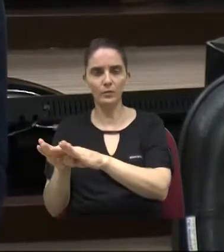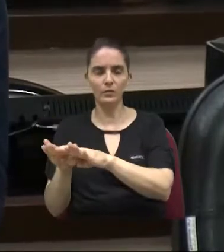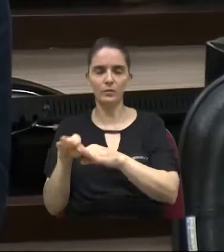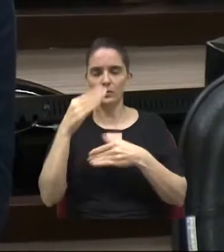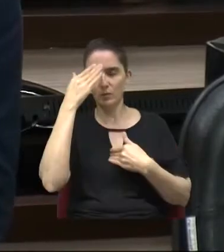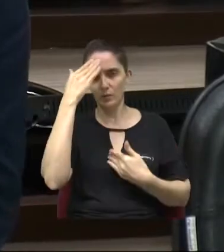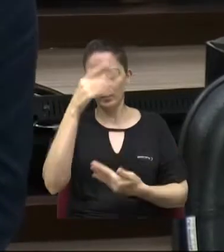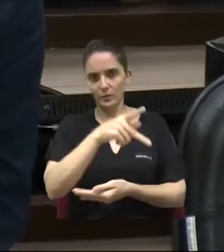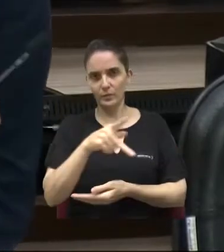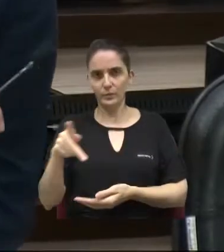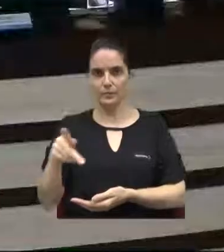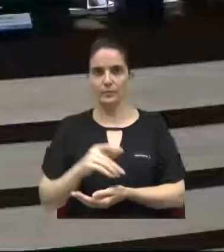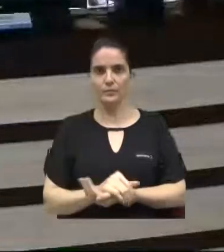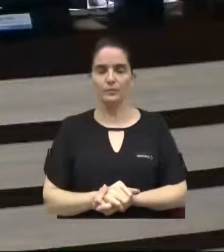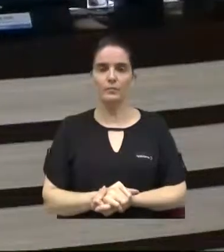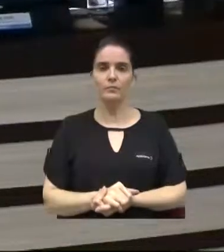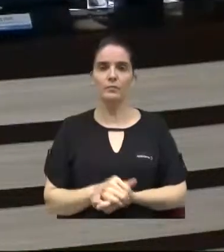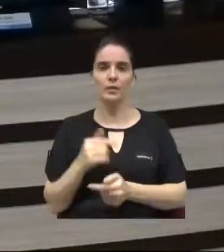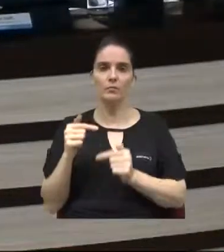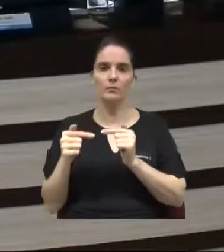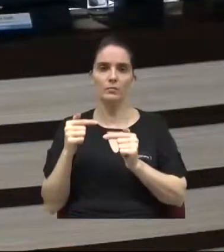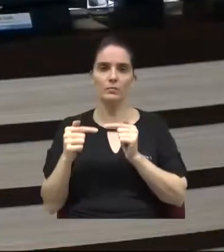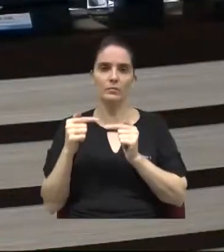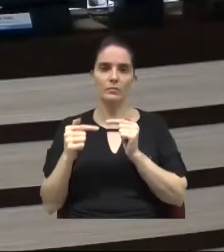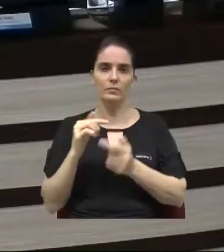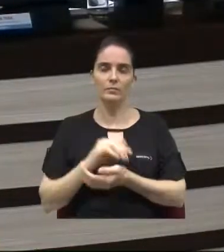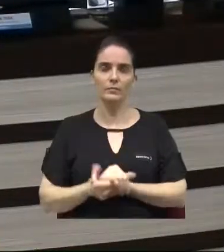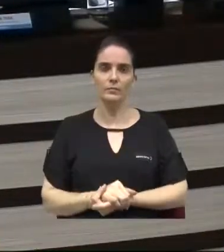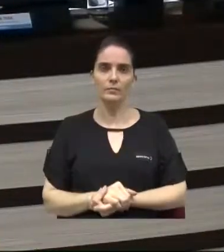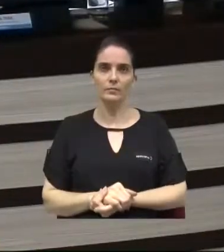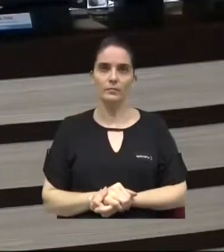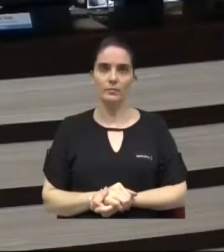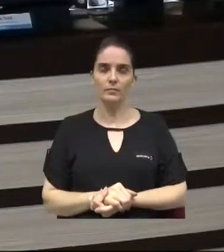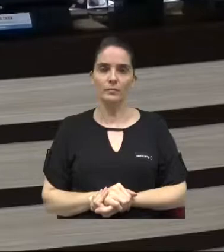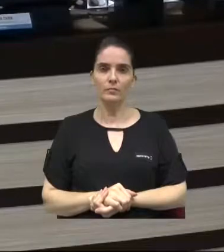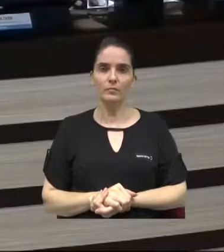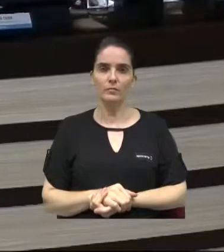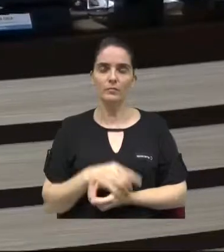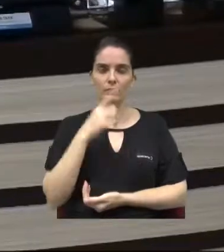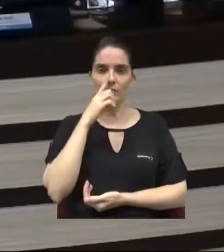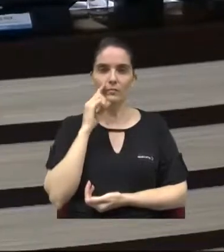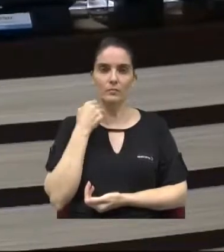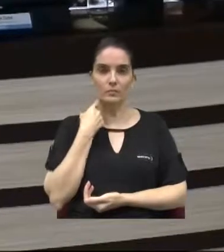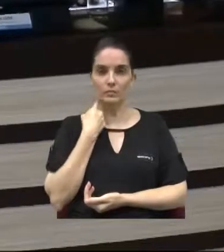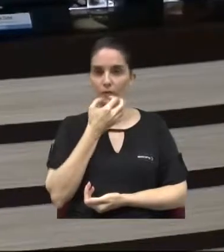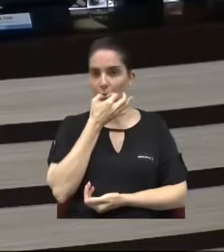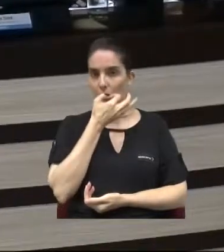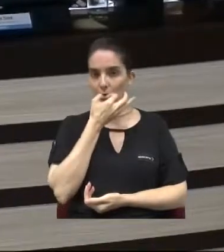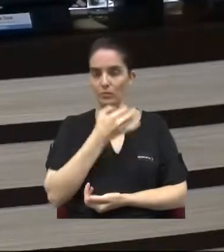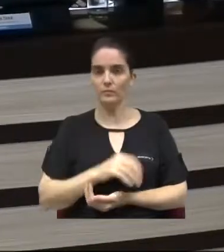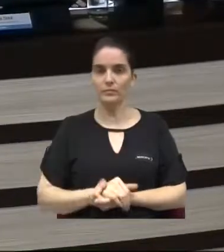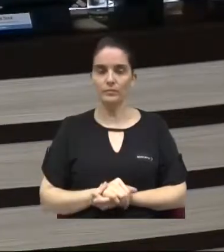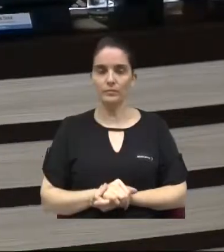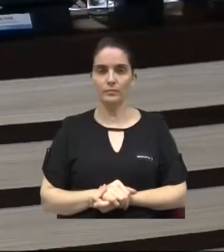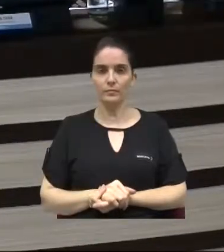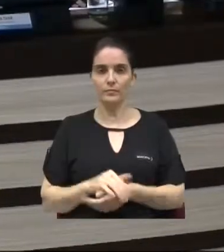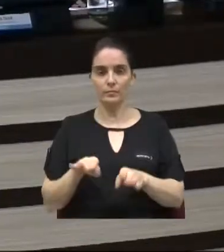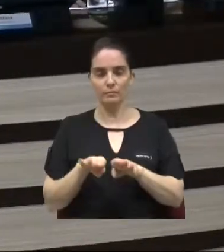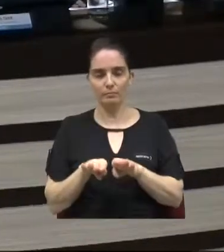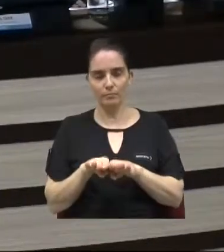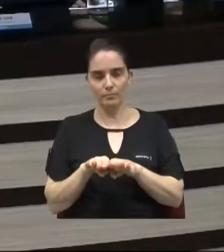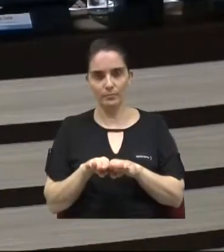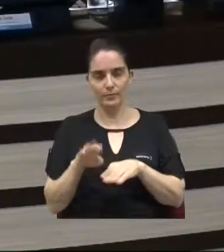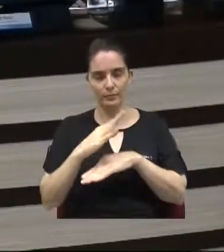senhor presidente. Continua em discussão. Eu gostaria. Com a palavra, vereador Newton Santos. Quero me